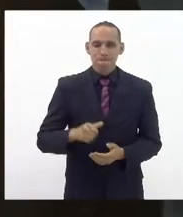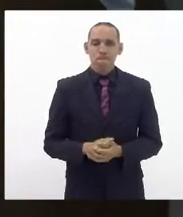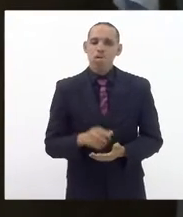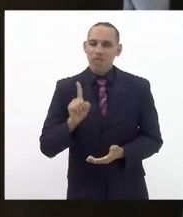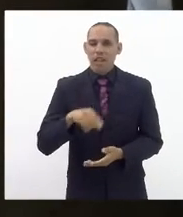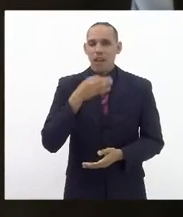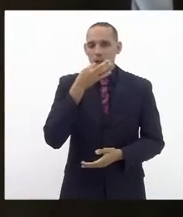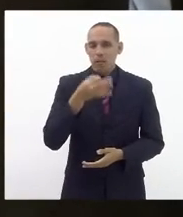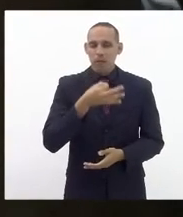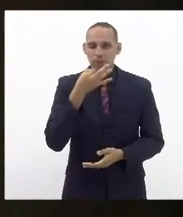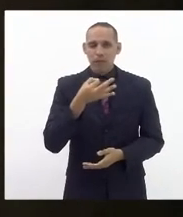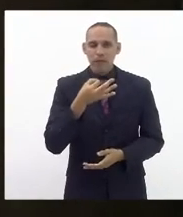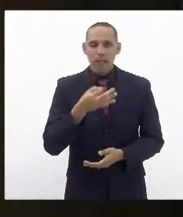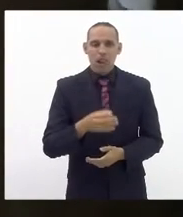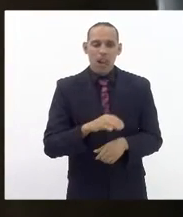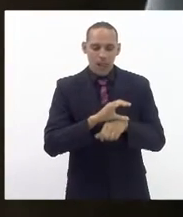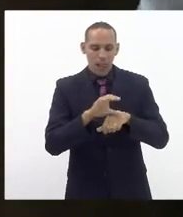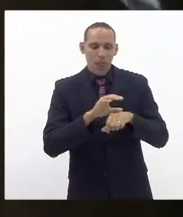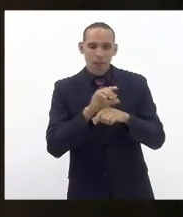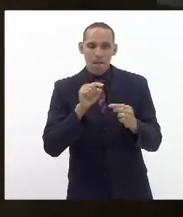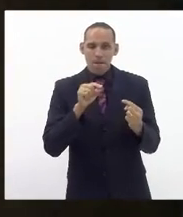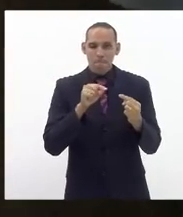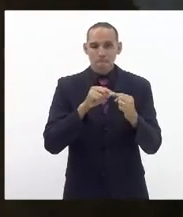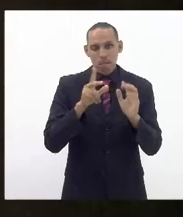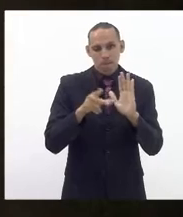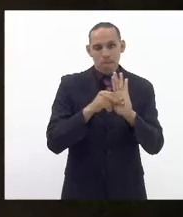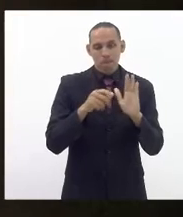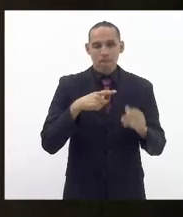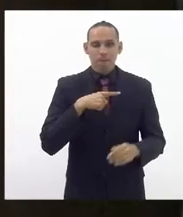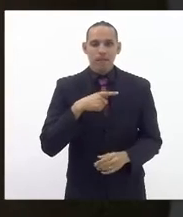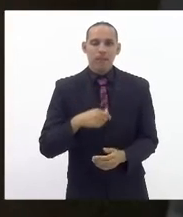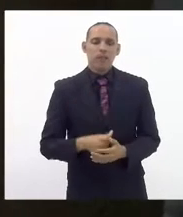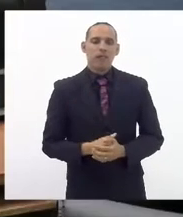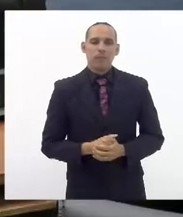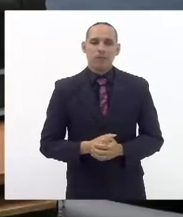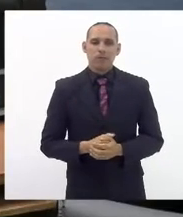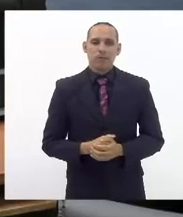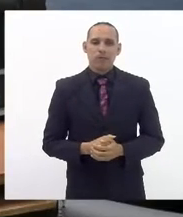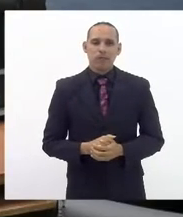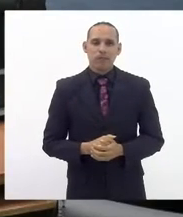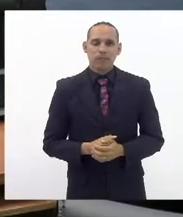o parecer constitucionalidade com emendas.